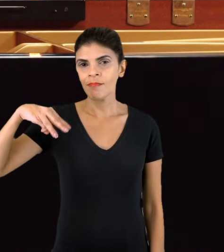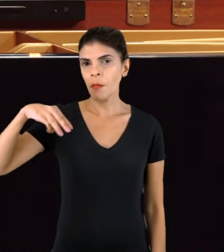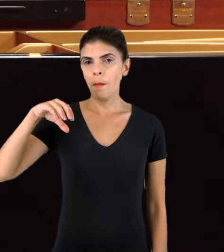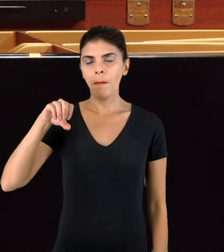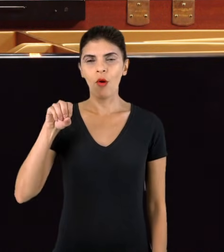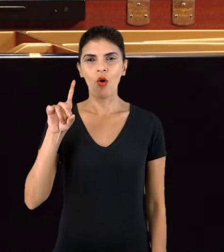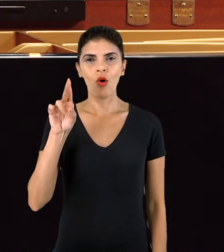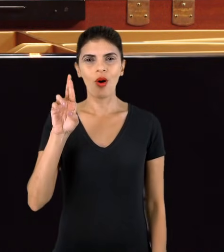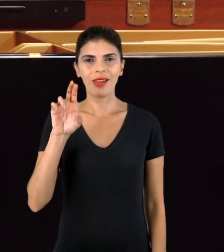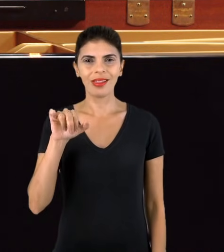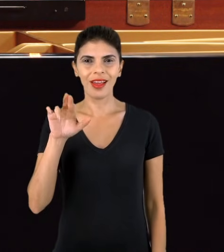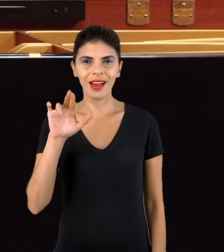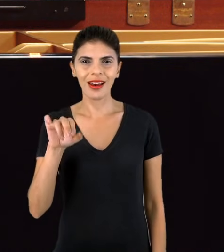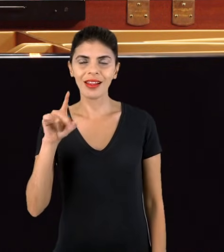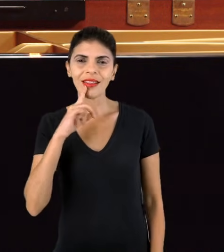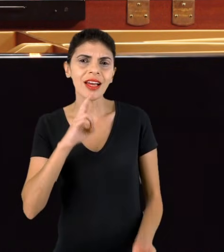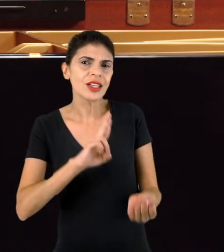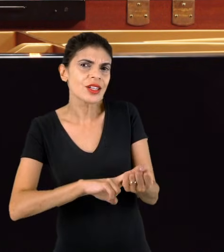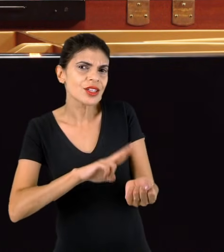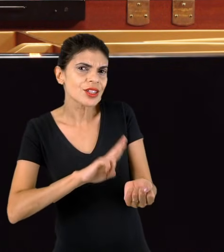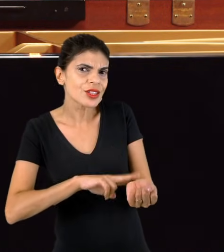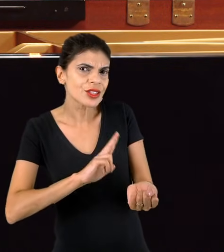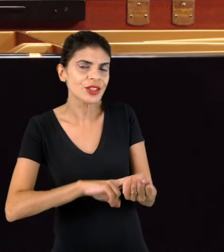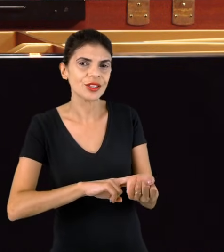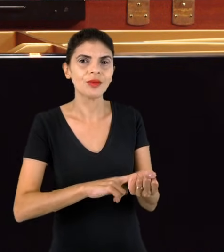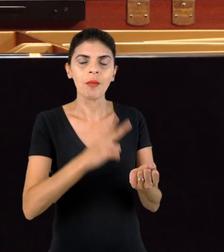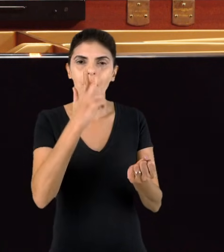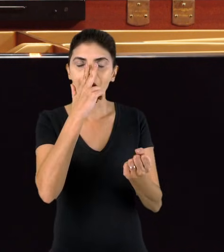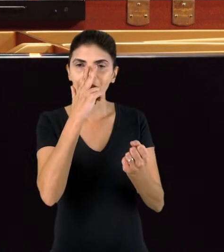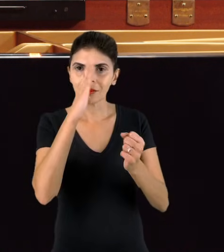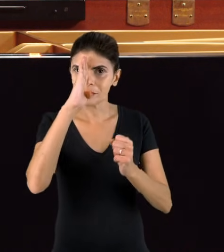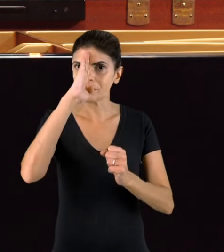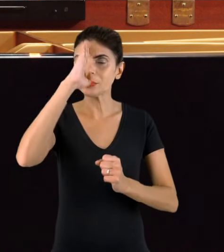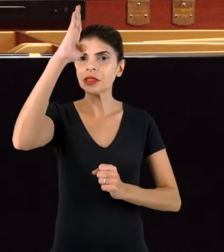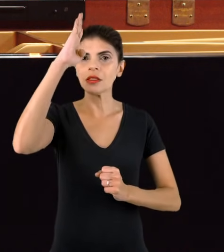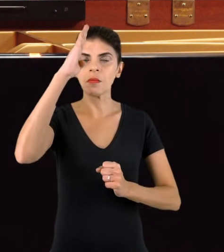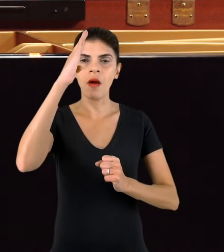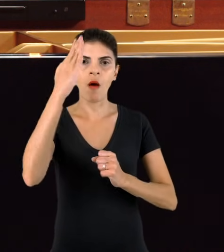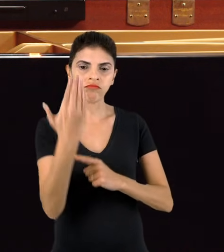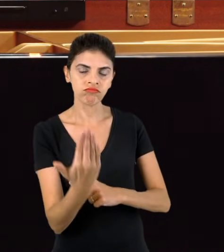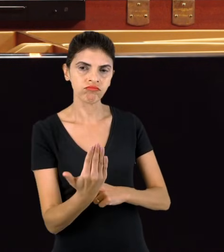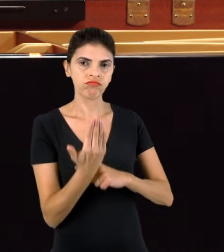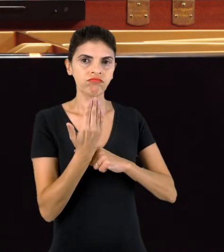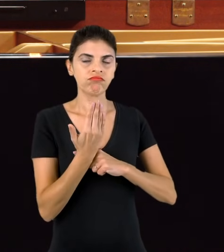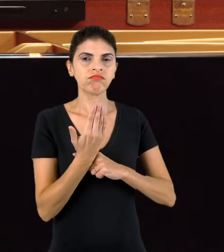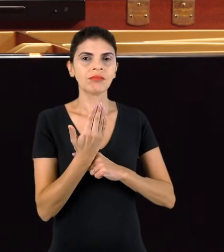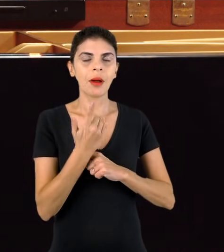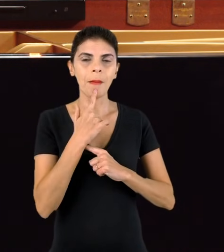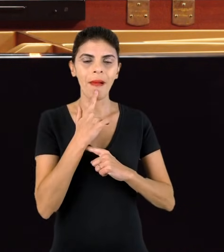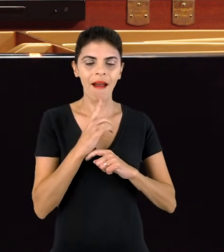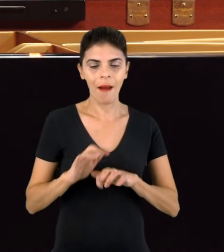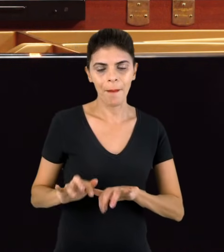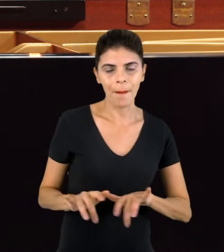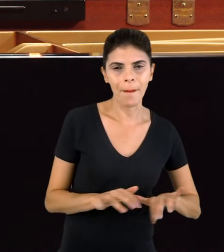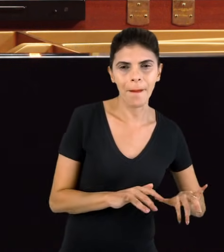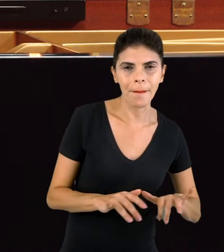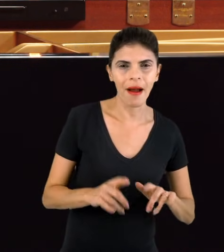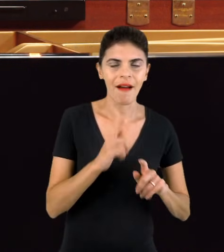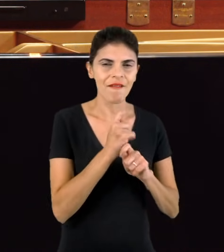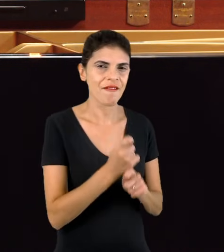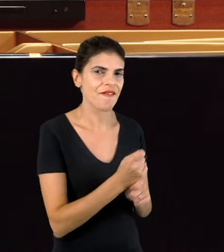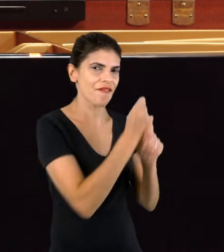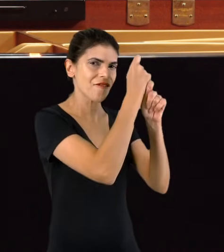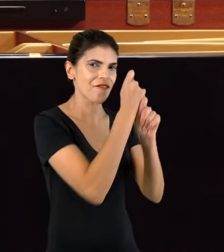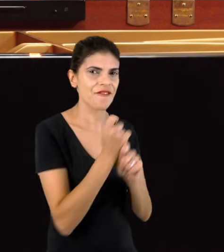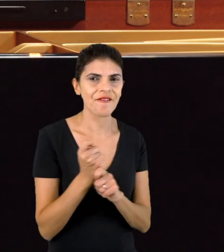modernidade, principalmente colocando o ritmo como o alicerce principal, né? Essa coisa de você brincar com o maracatu,